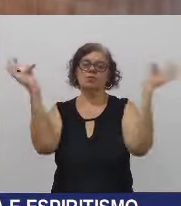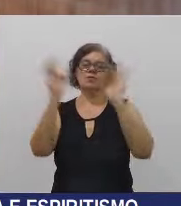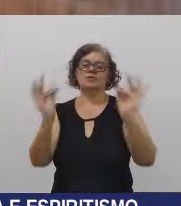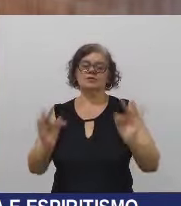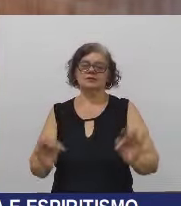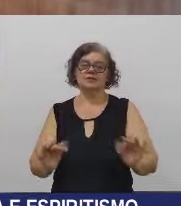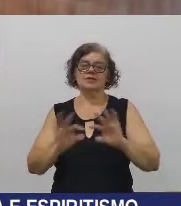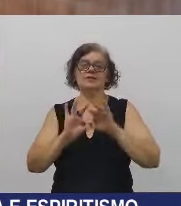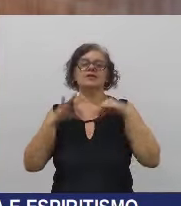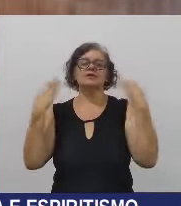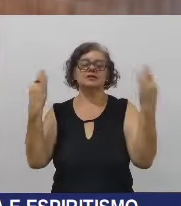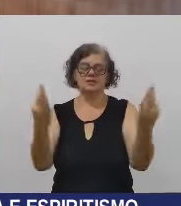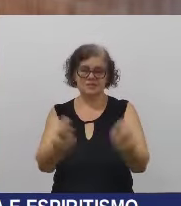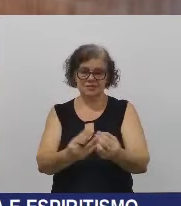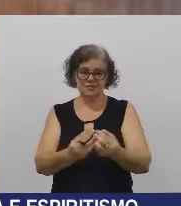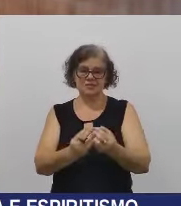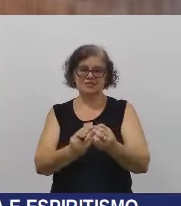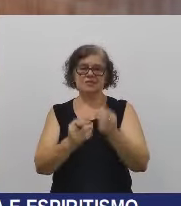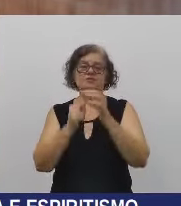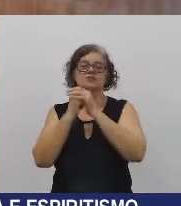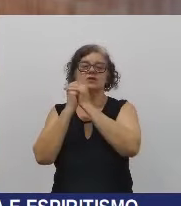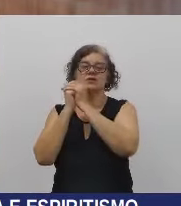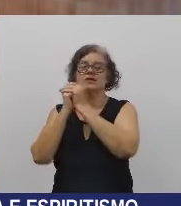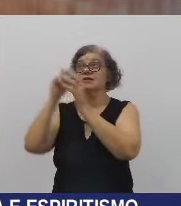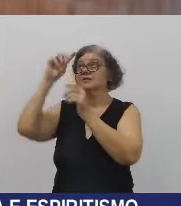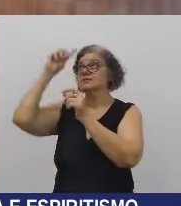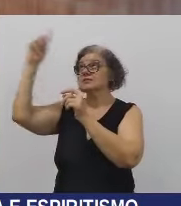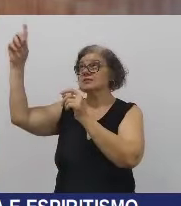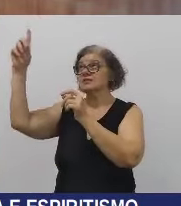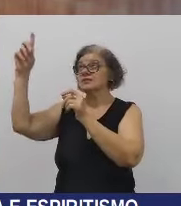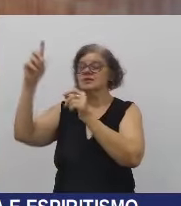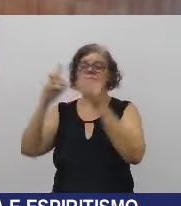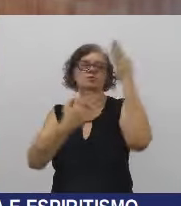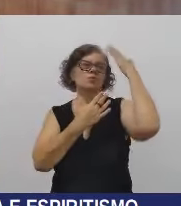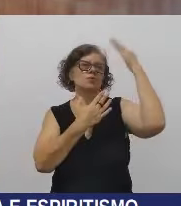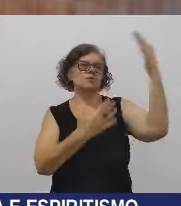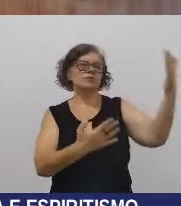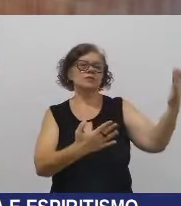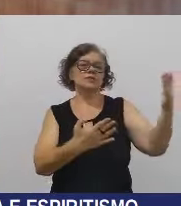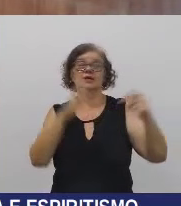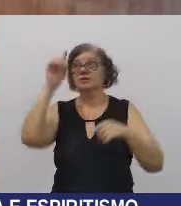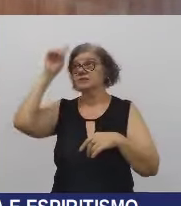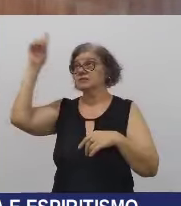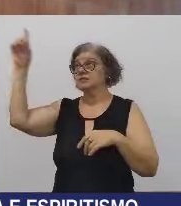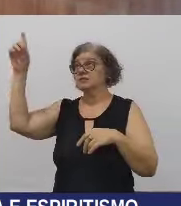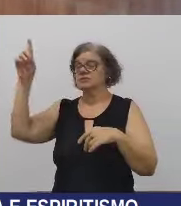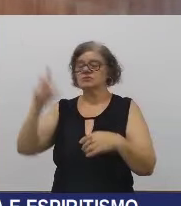amor e de muita alegria. Que assim seja, graças a Deus. Muito obrigada a todos.